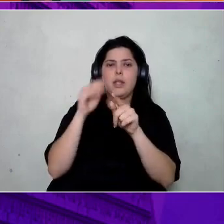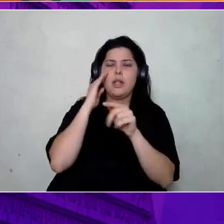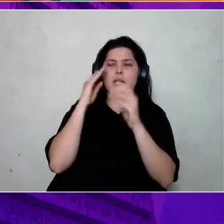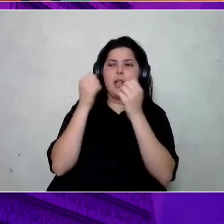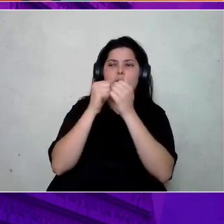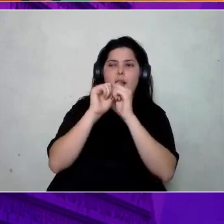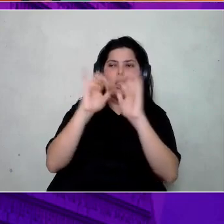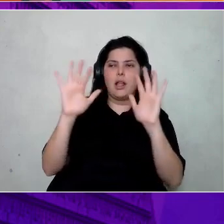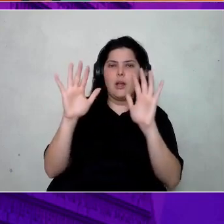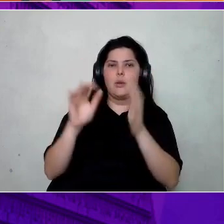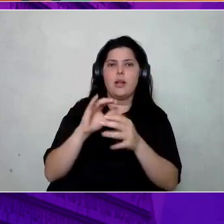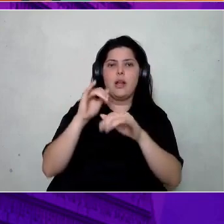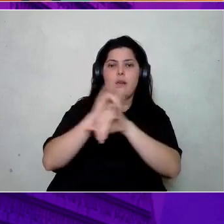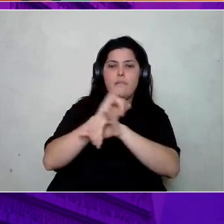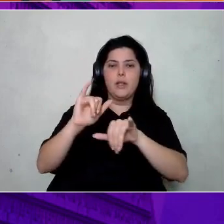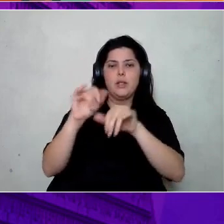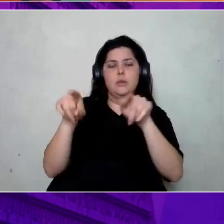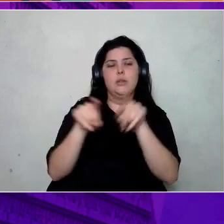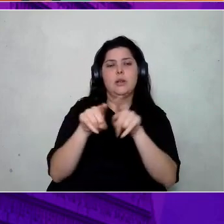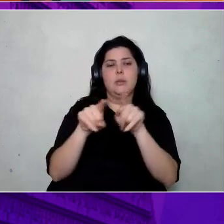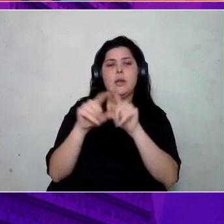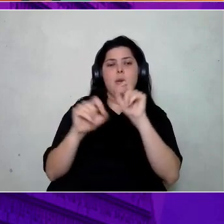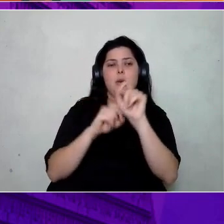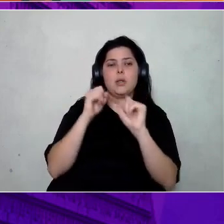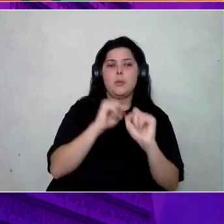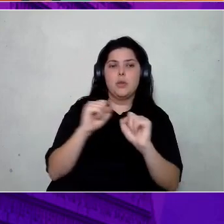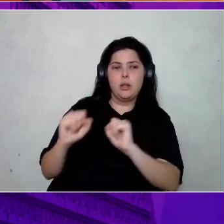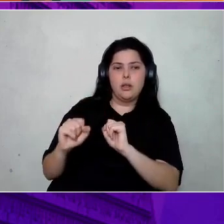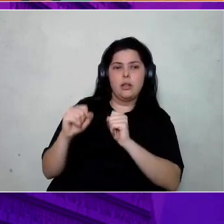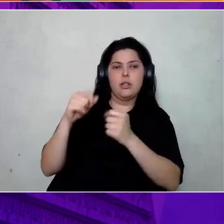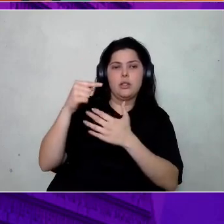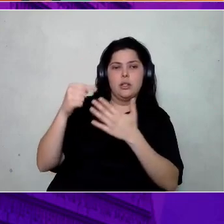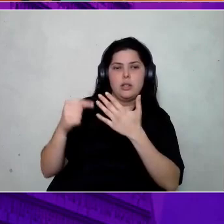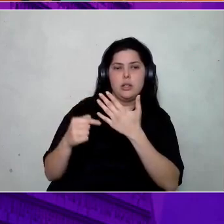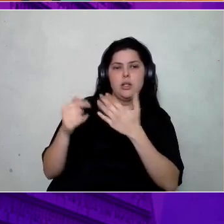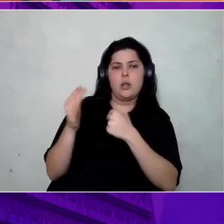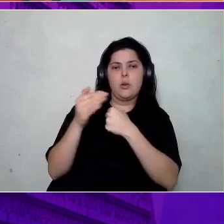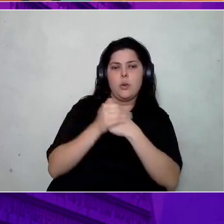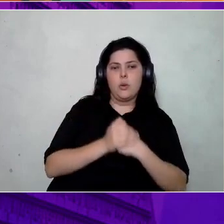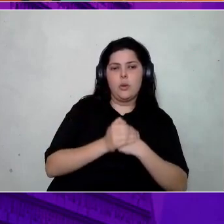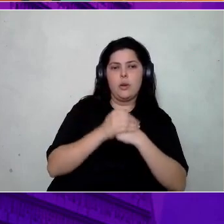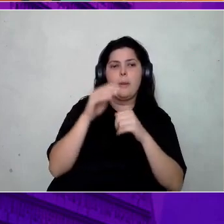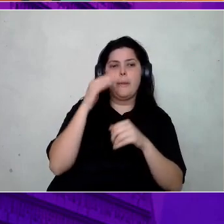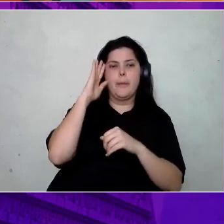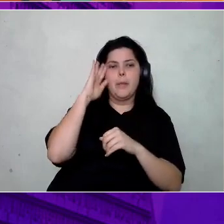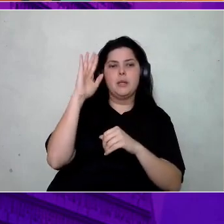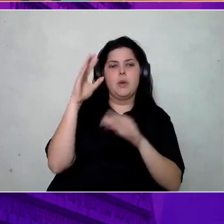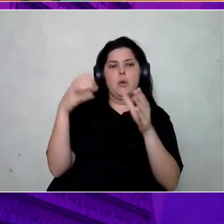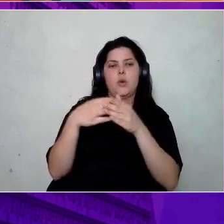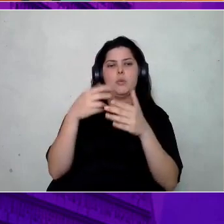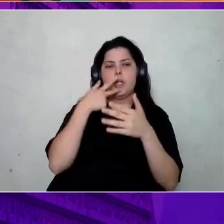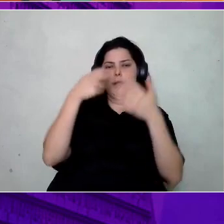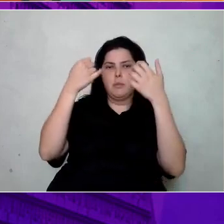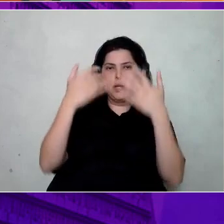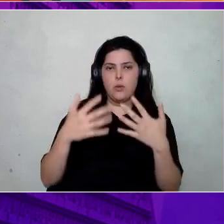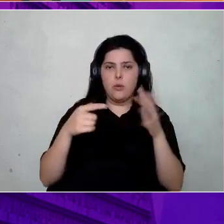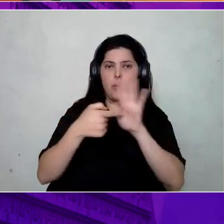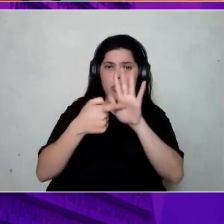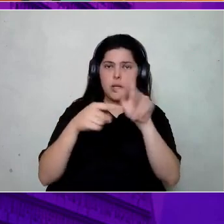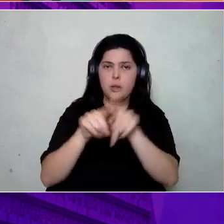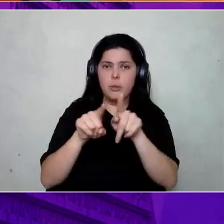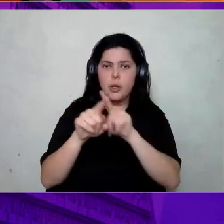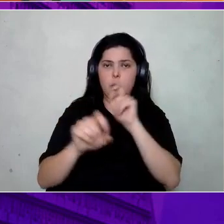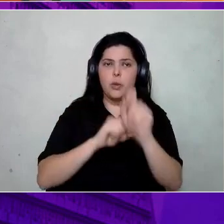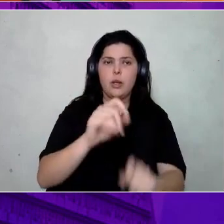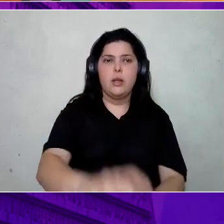já vai trazer aqui, né, os potenciais reprimidos ali, os principais que a galera já falou. Você vai trazer aqui também as